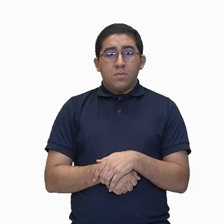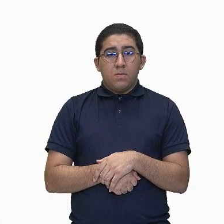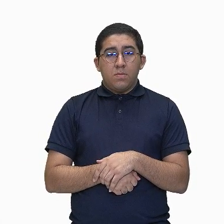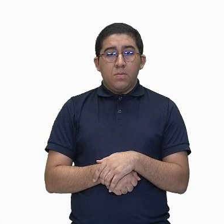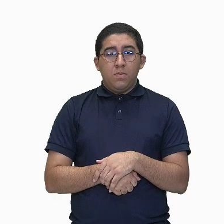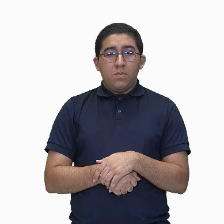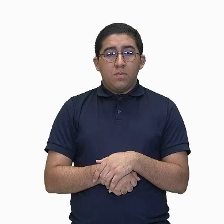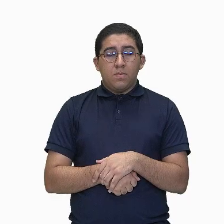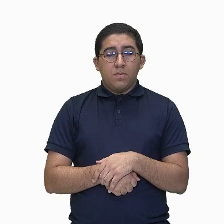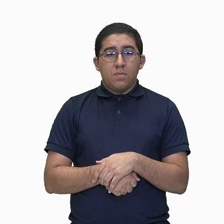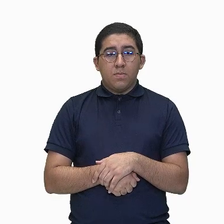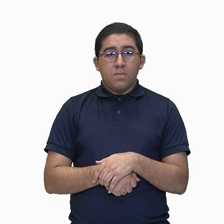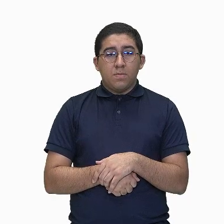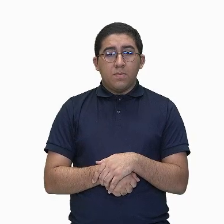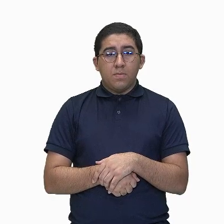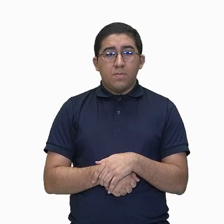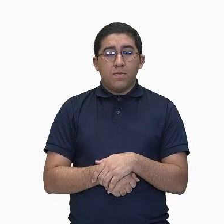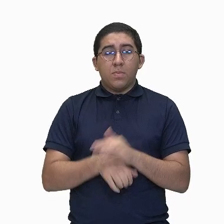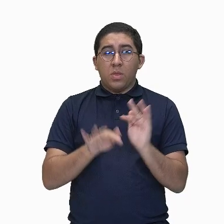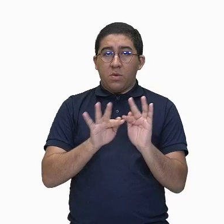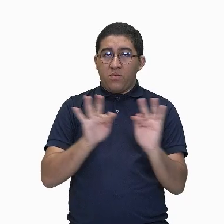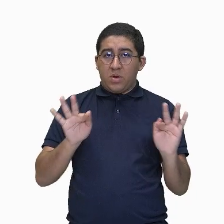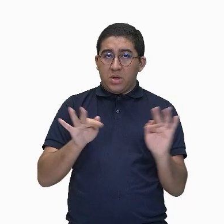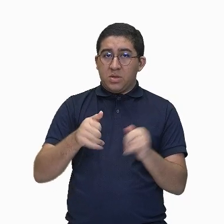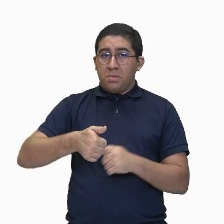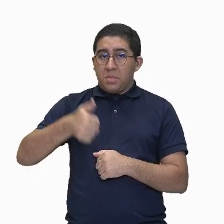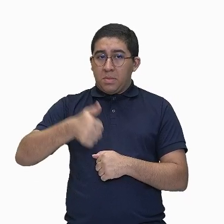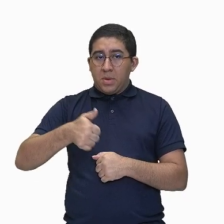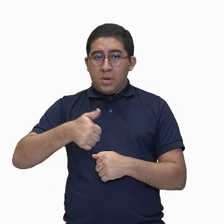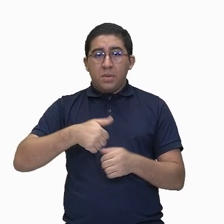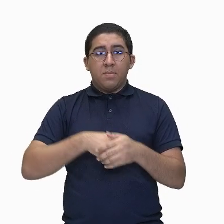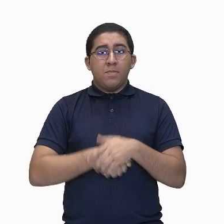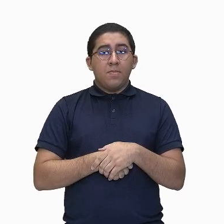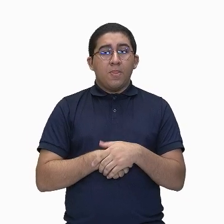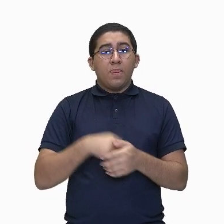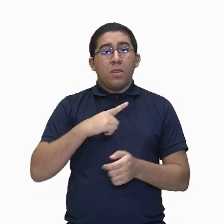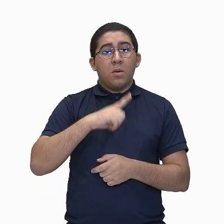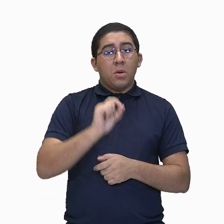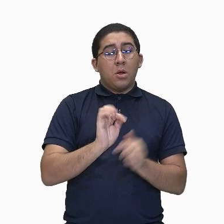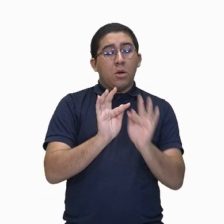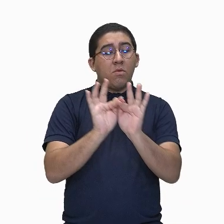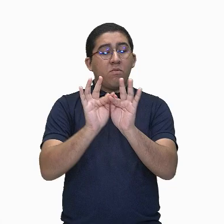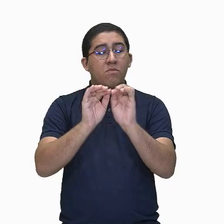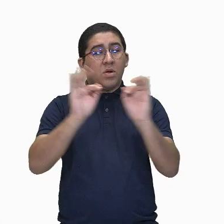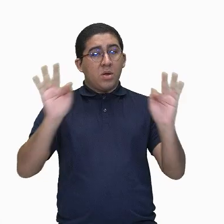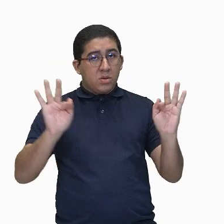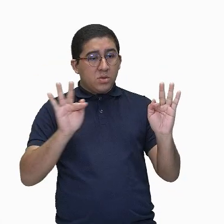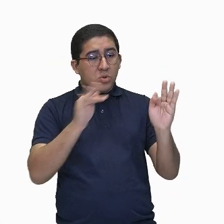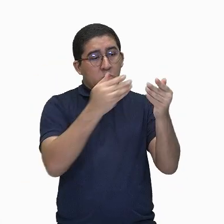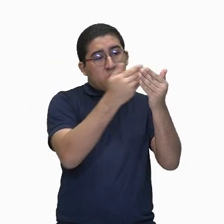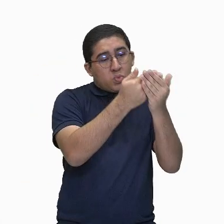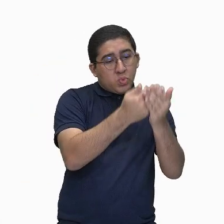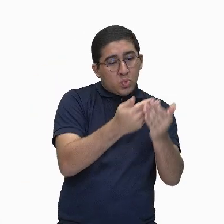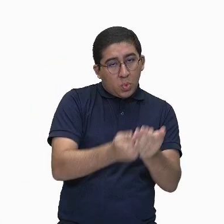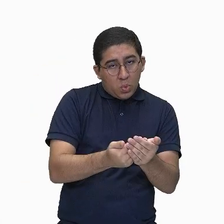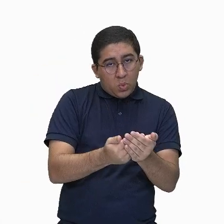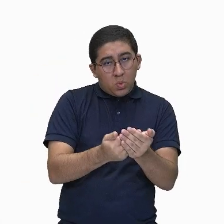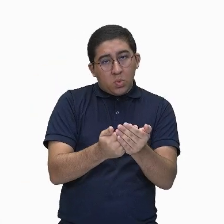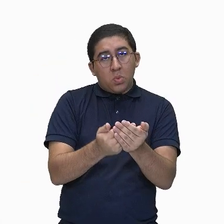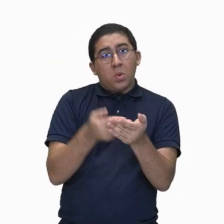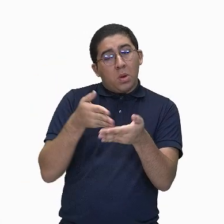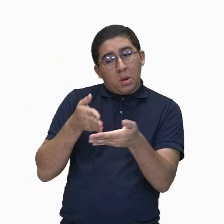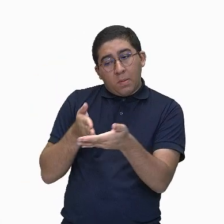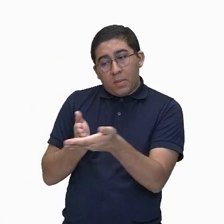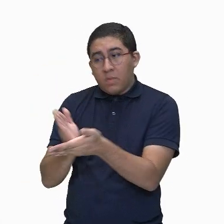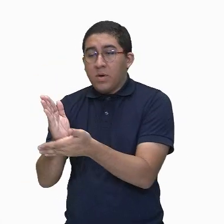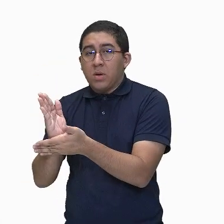foi aprovado. Olha aí, o resultado do estudo, né? Ele estudou bastante, então significa que ele vai ter algo